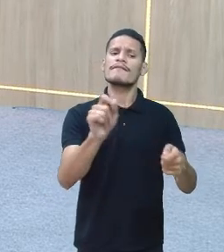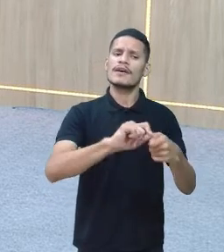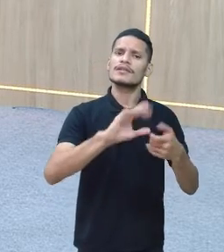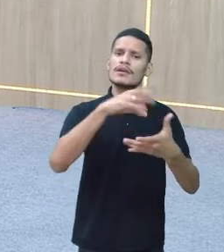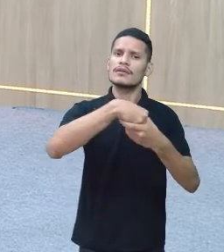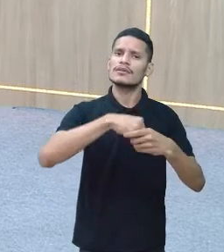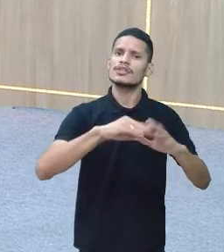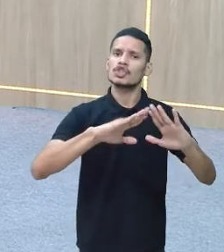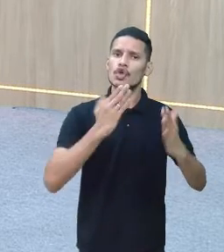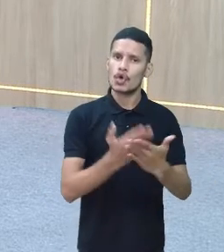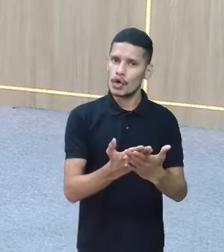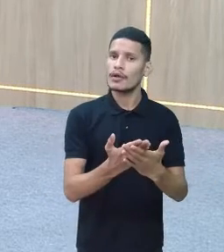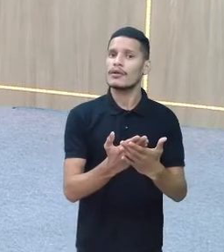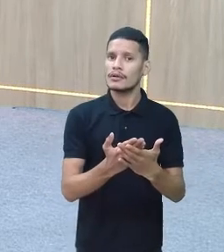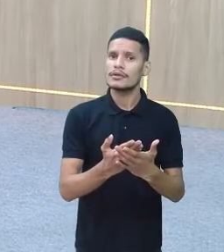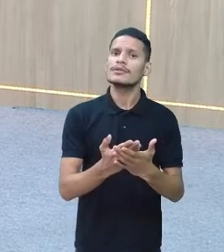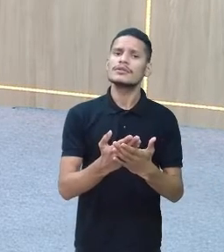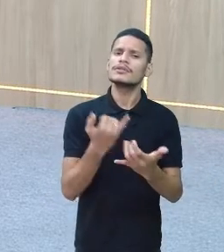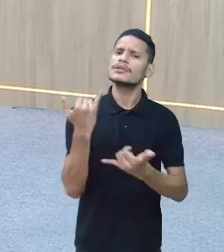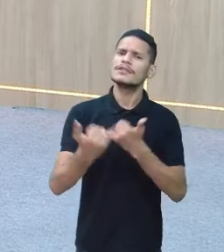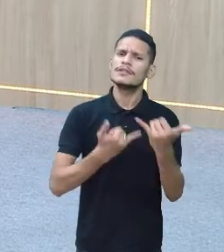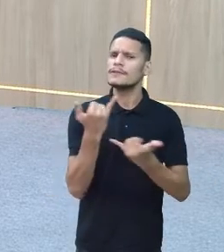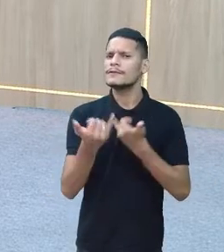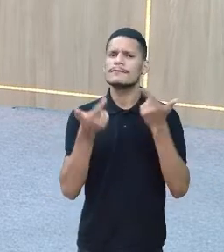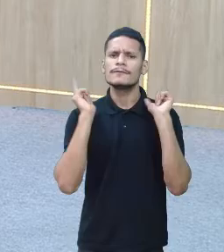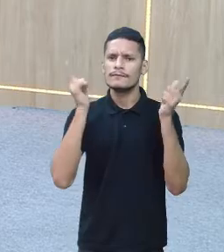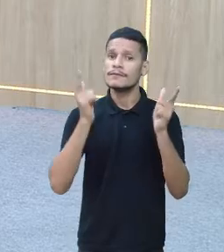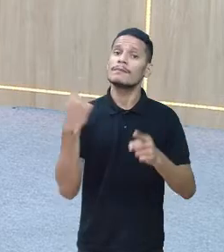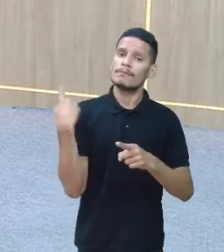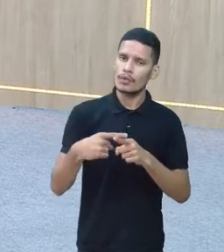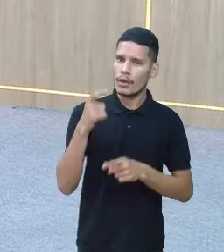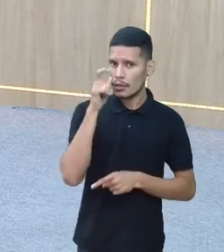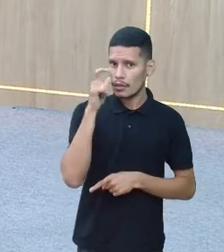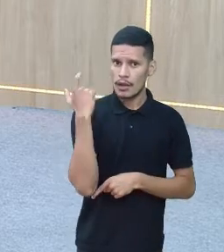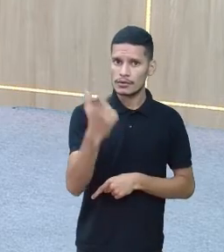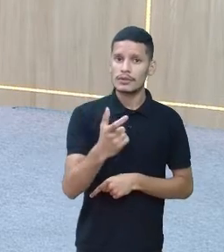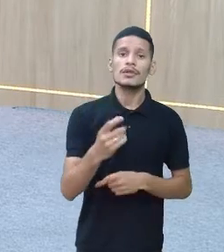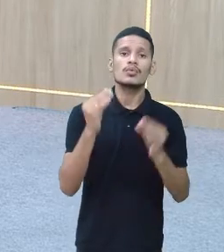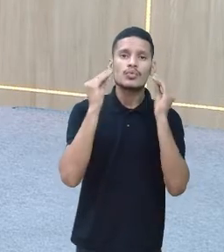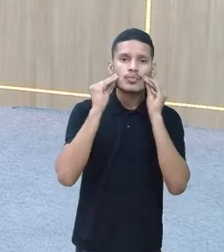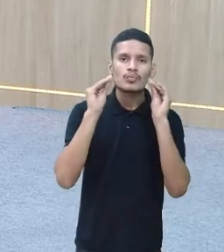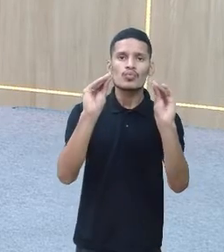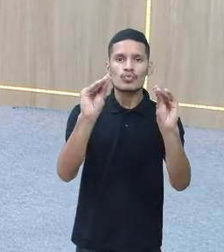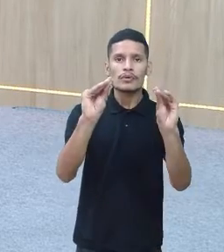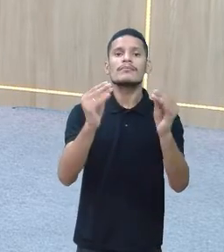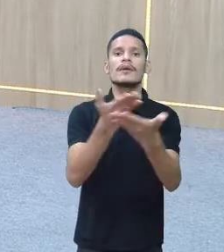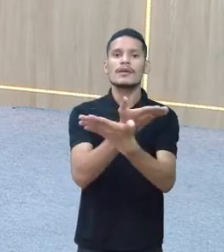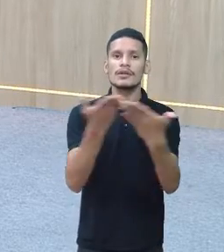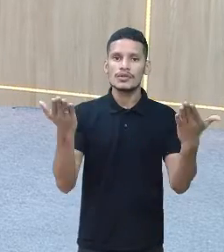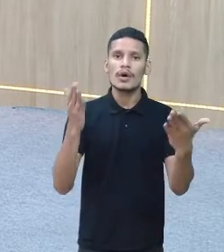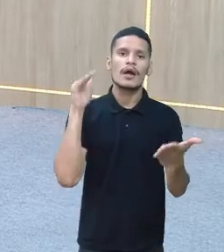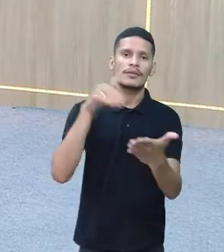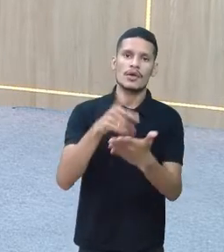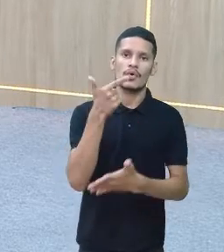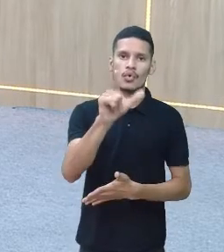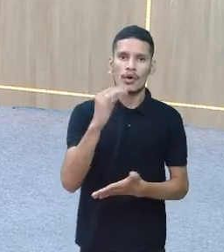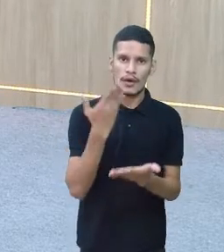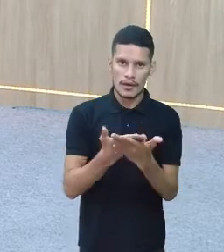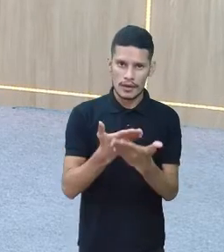escola. E se divirtam, porque é muito interessante. Um cheiro bem grande e até a